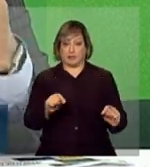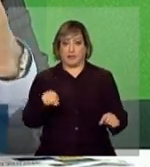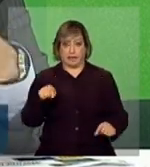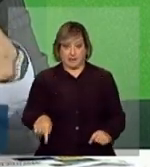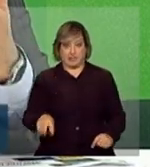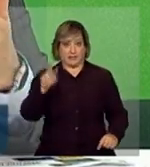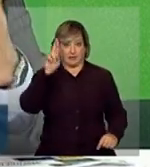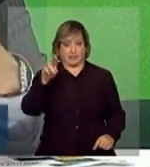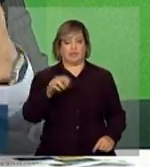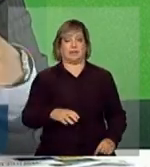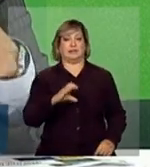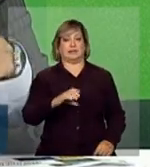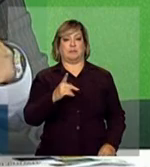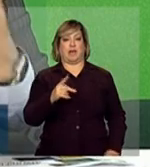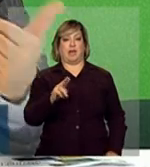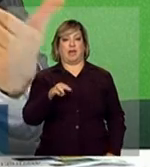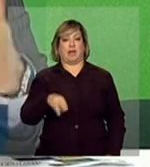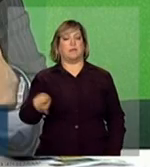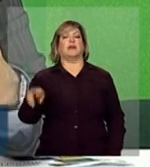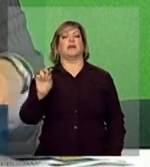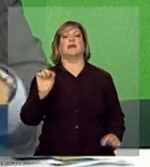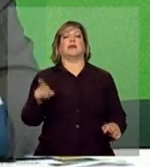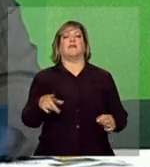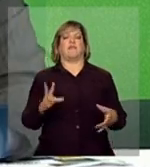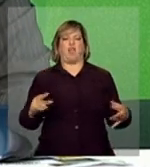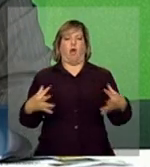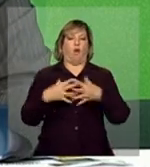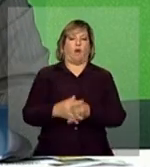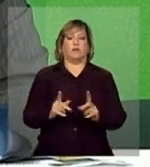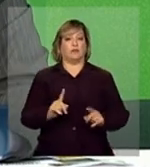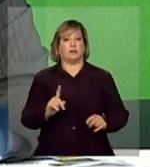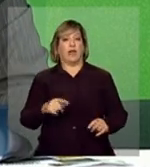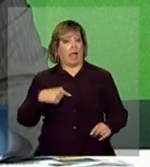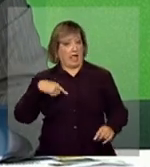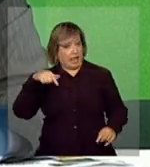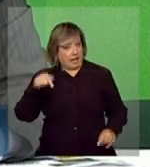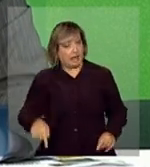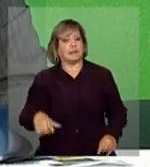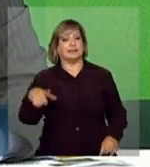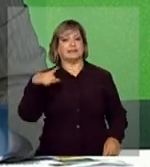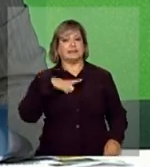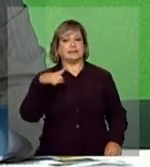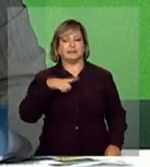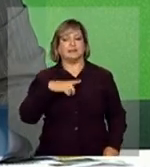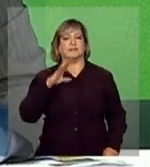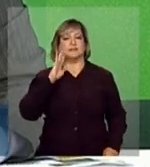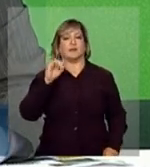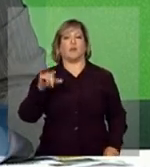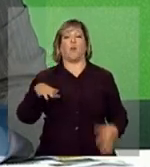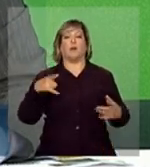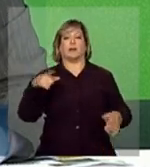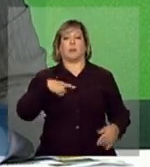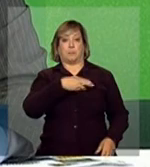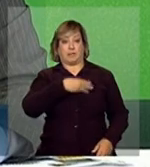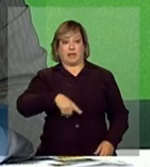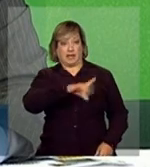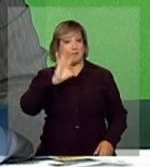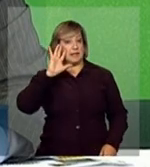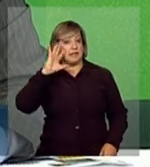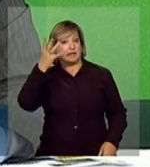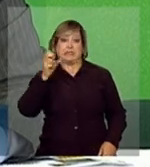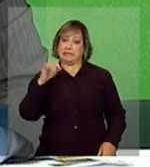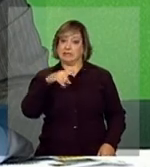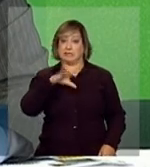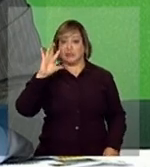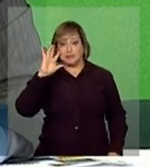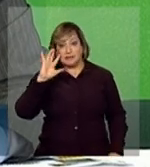CPRM, tem pessoas perguntando, né, a CPRM vai confundir? A CPRM hoje tem uma prerrogativa, quando o ministro decidir, se o ministro